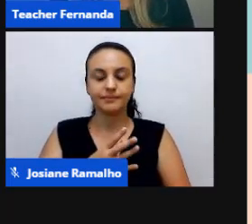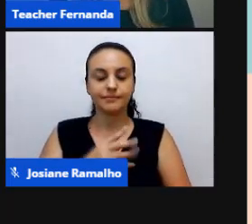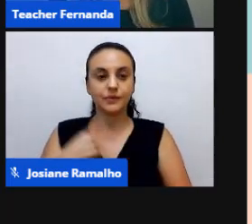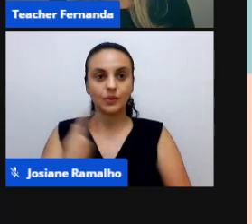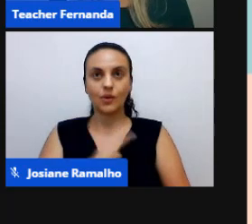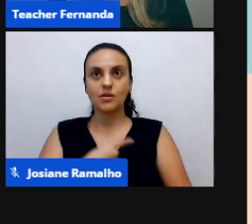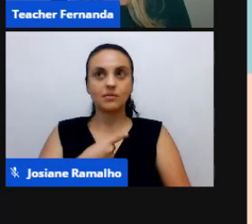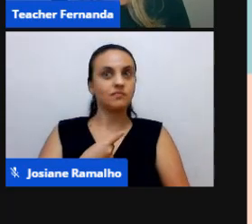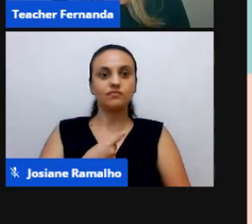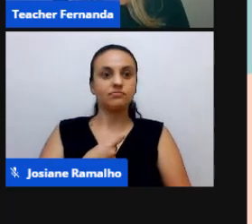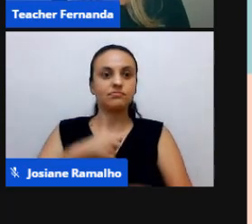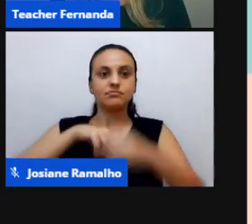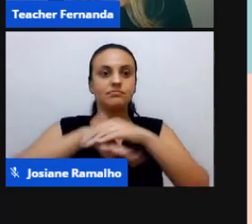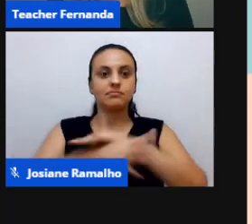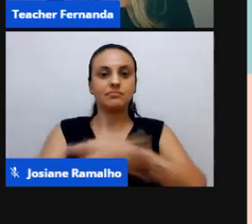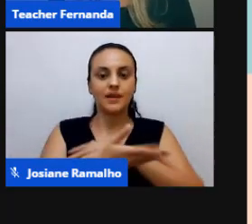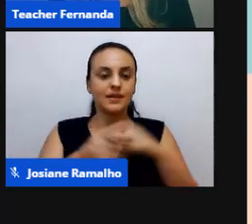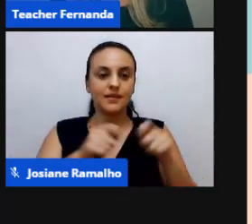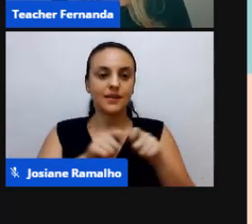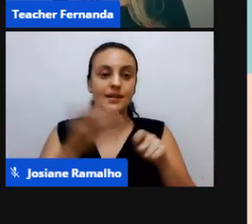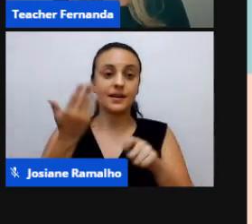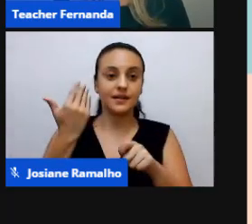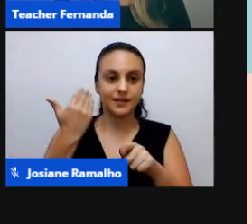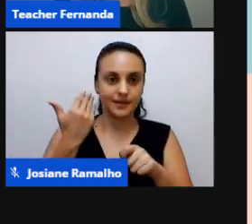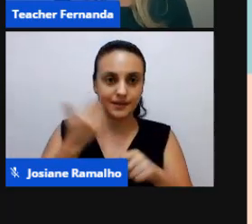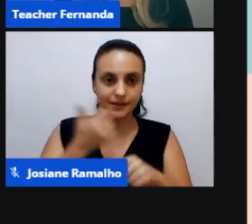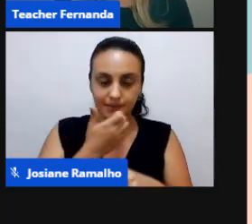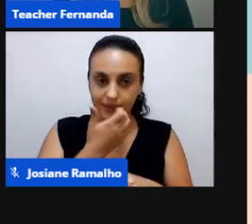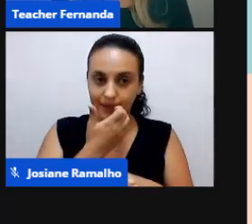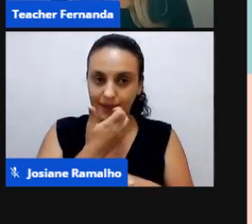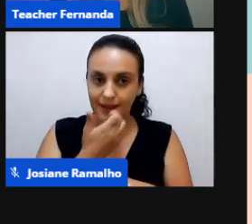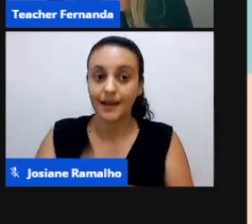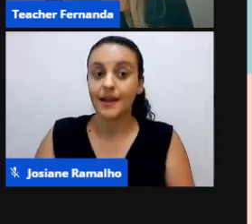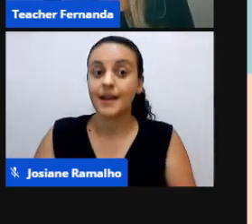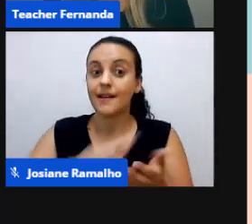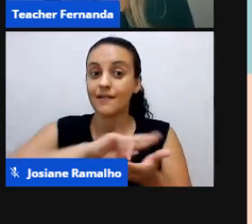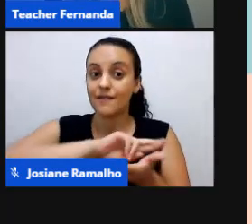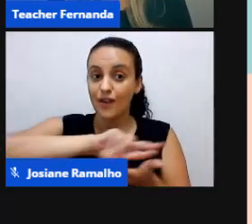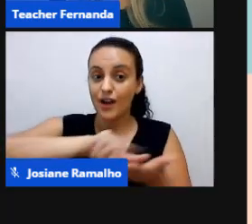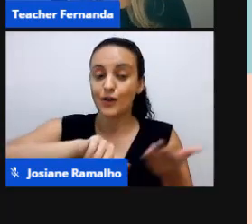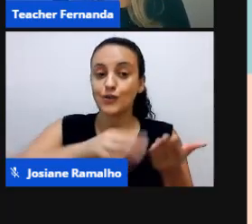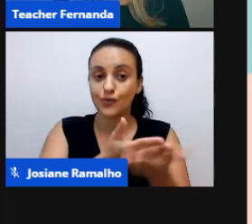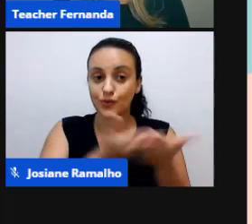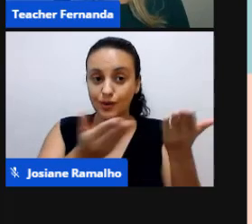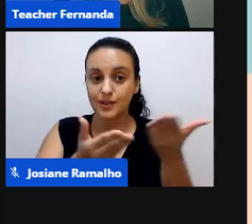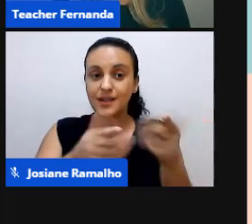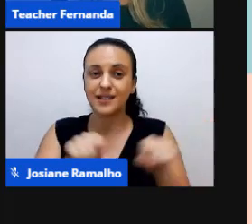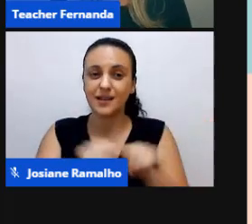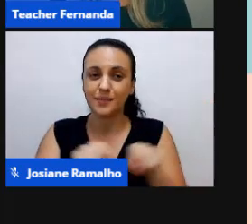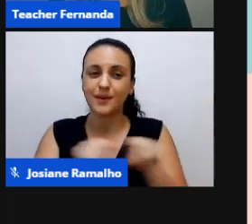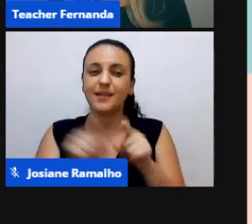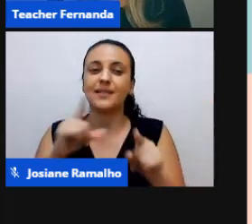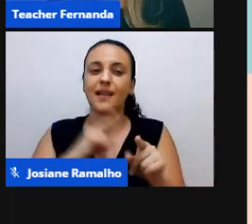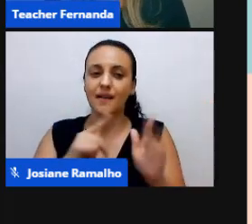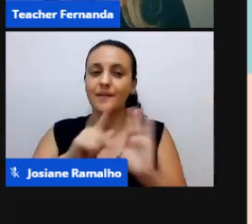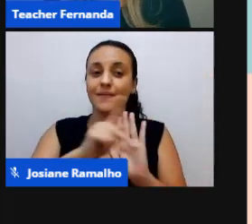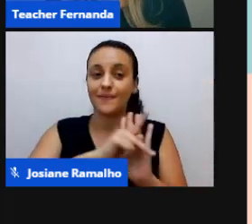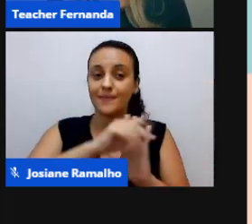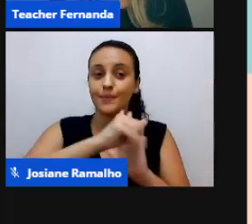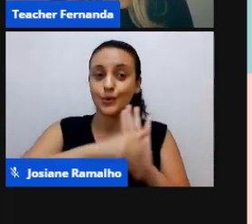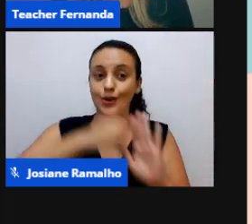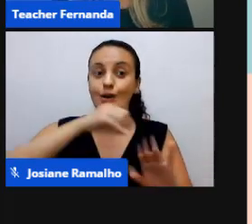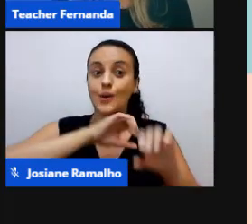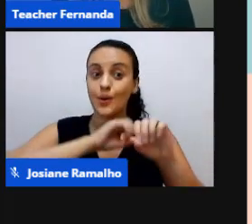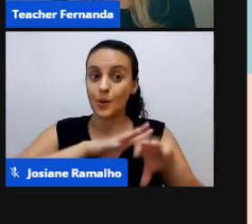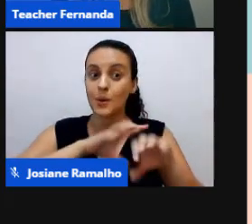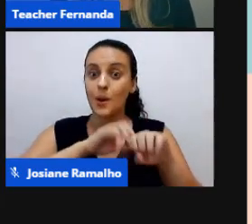de aula. Além disso, eu acredito que muitos de vocês devem ter projetos educacionais e eu acredito que o Canva também